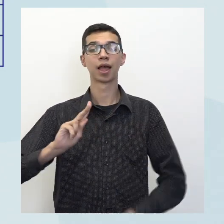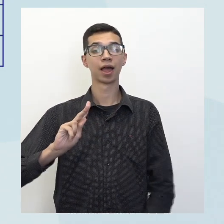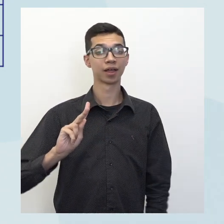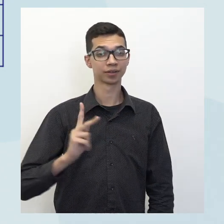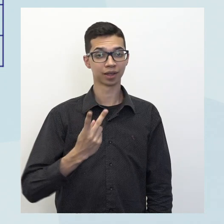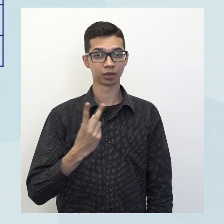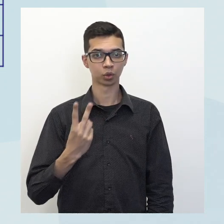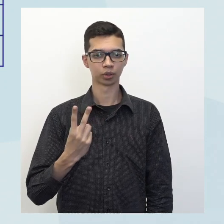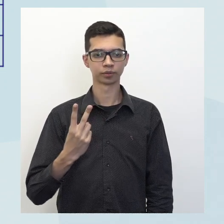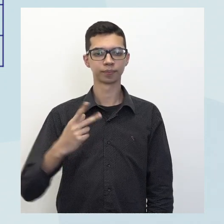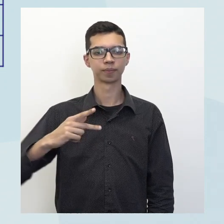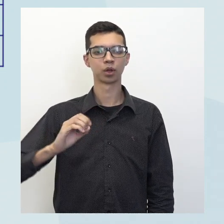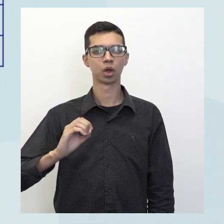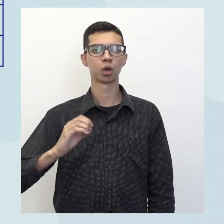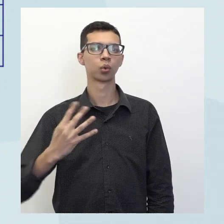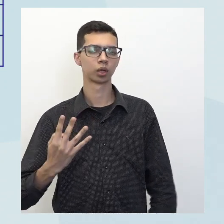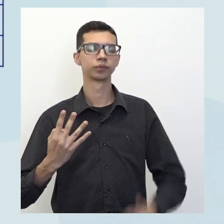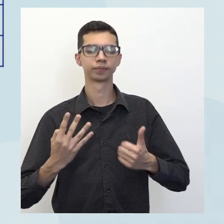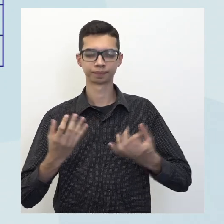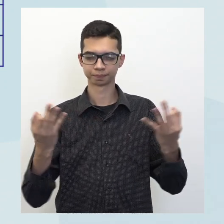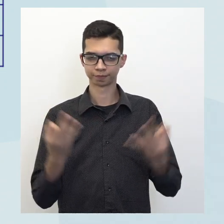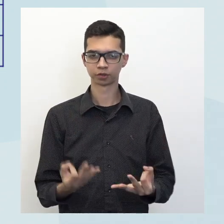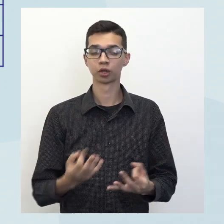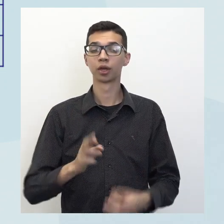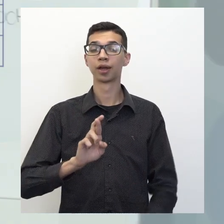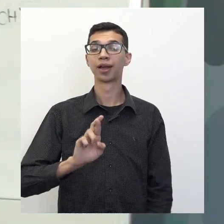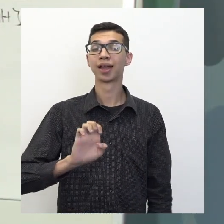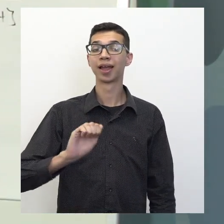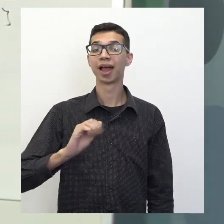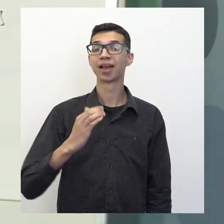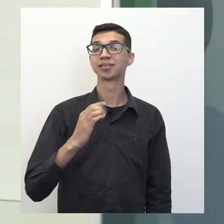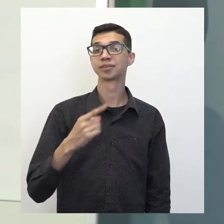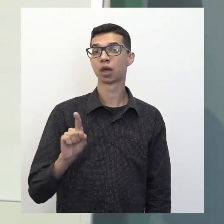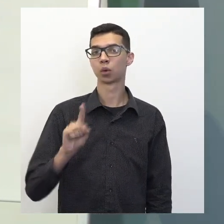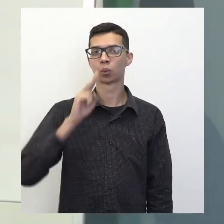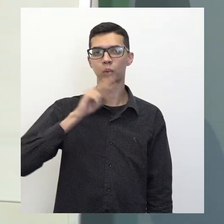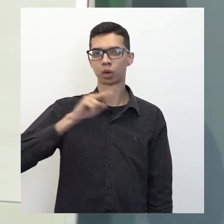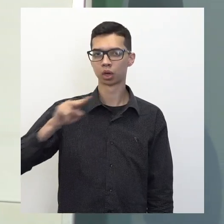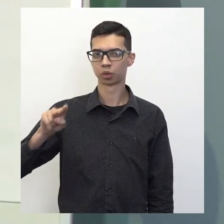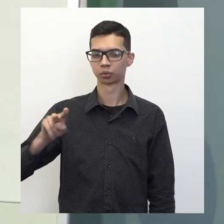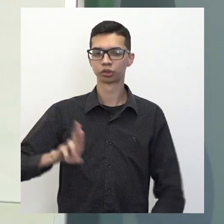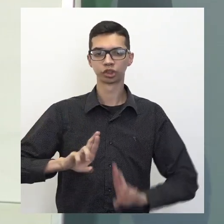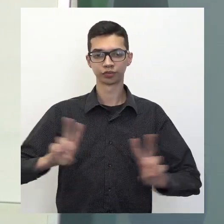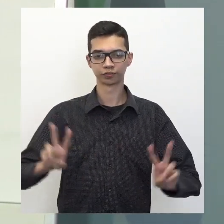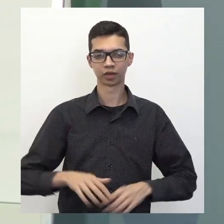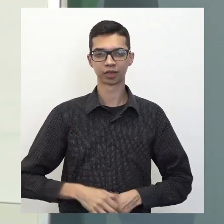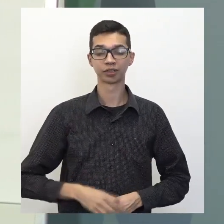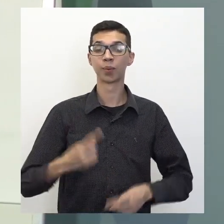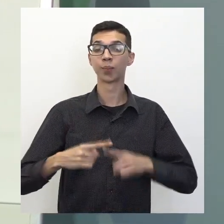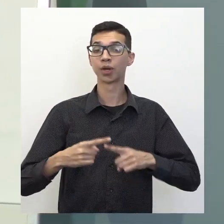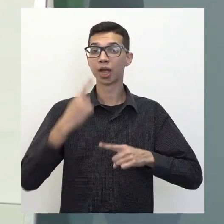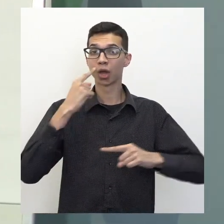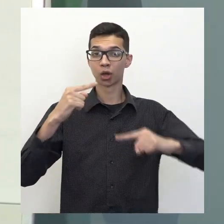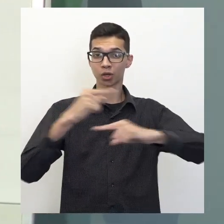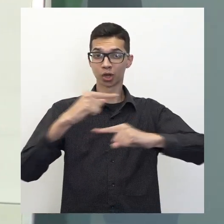H2PO4. Perfeito. Ela leu a reação. Bota pra mim, por favor. Ah, é verdade. Porque aí, quando eu coloco aqui na constante de equilíbrio, não